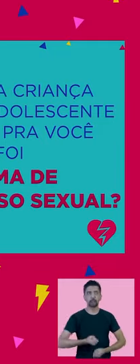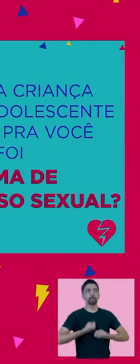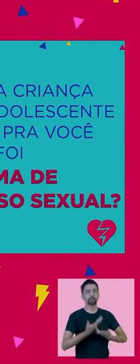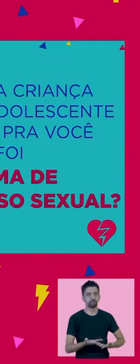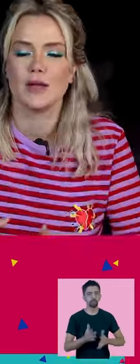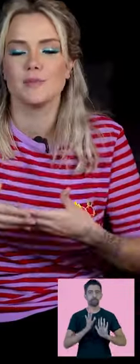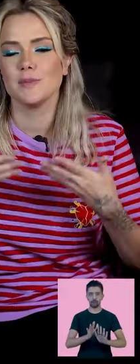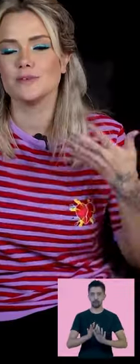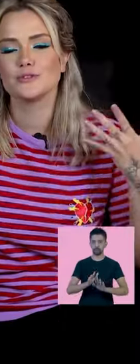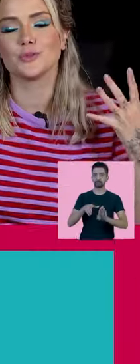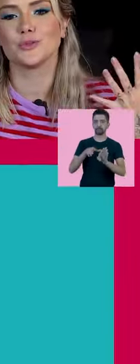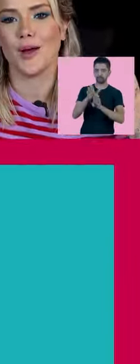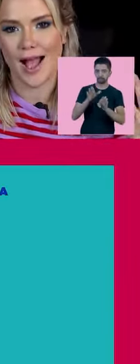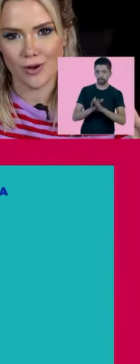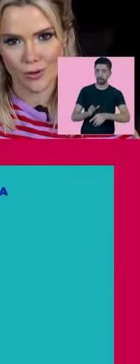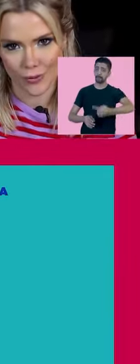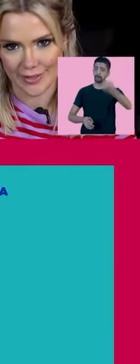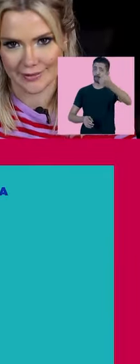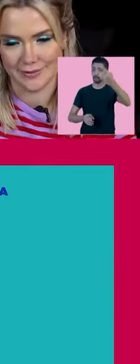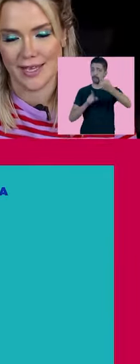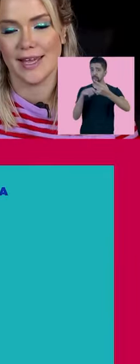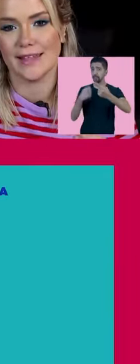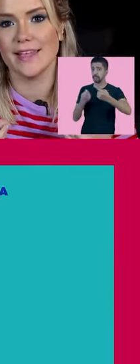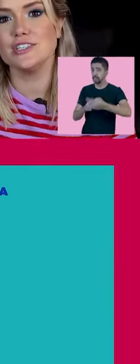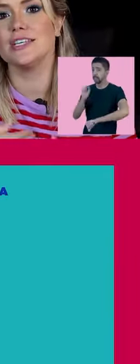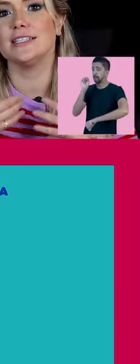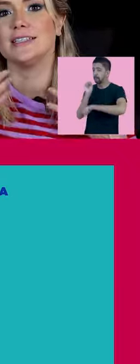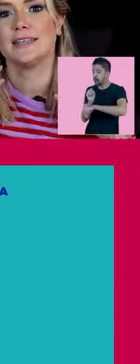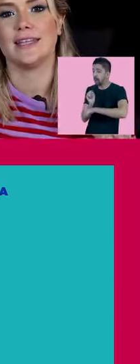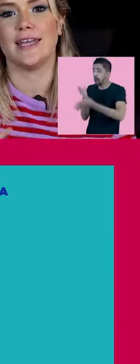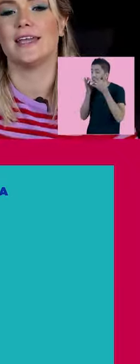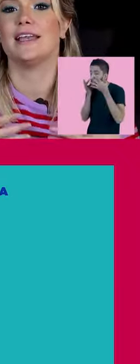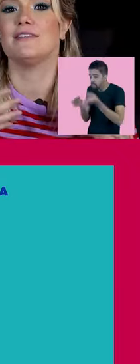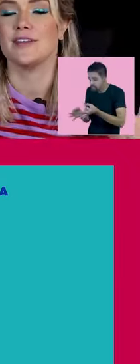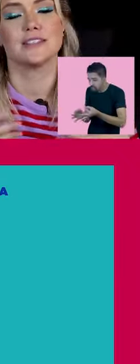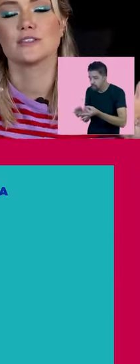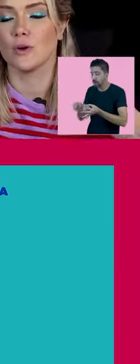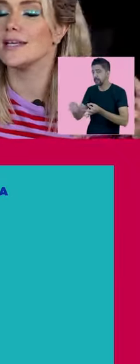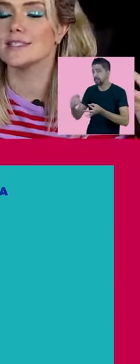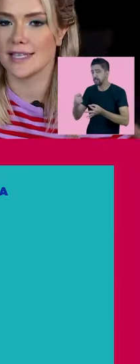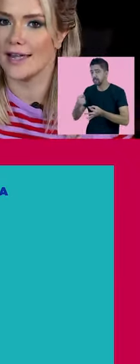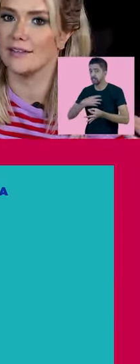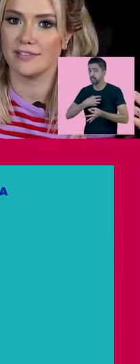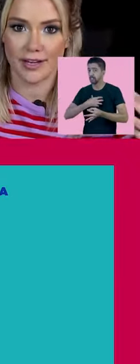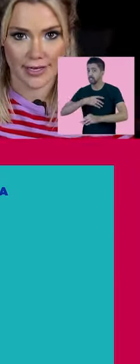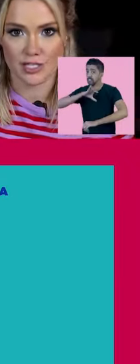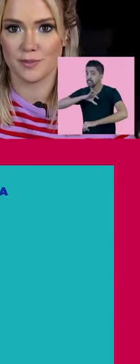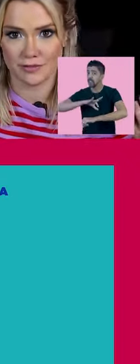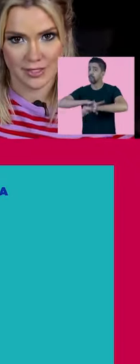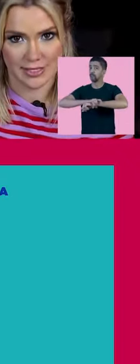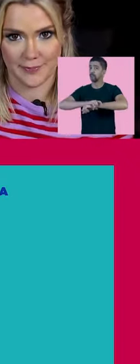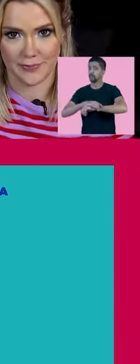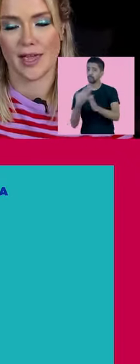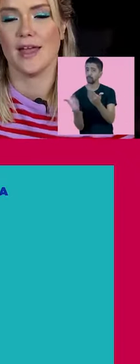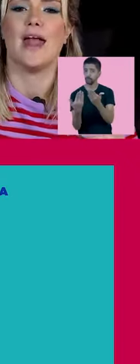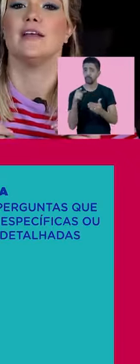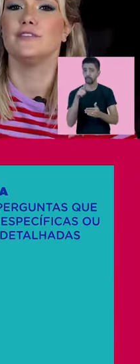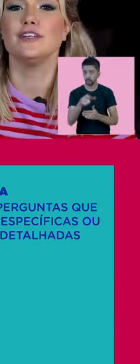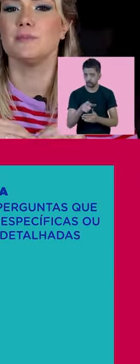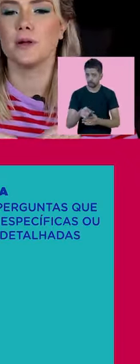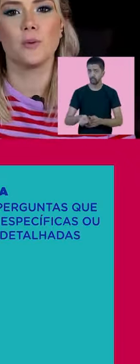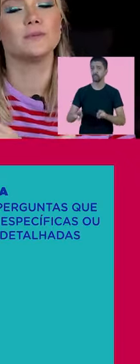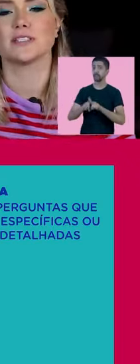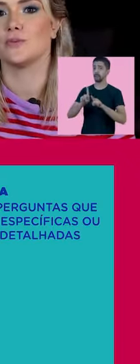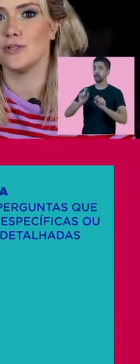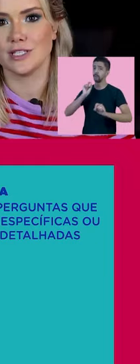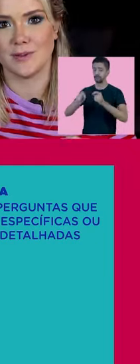tipo de abuso? Primeiro de tudo, acolha. Deixe ele entender que ele fez a escolha certa em falar isso para você.